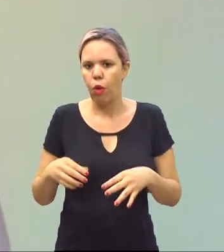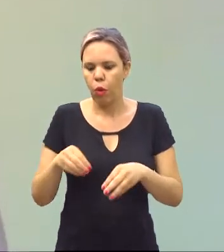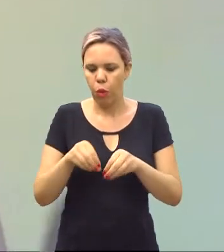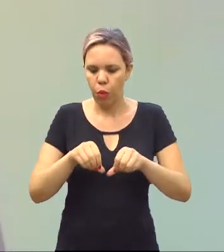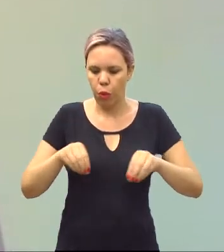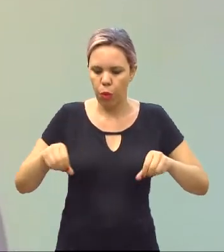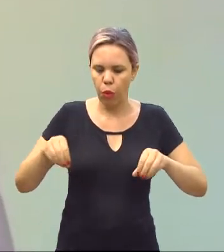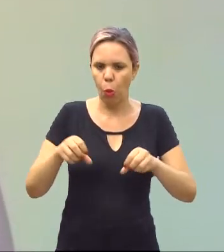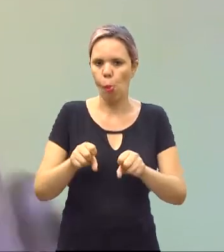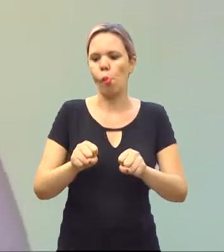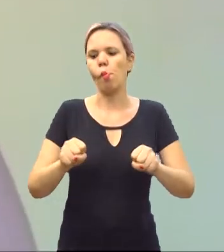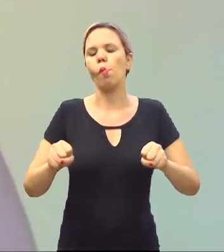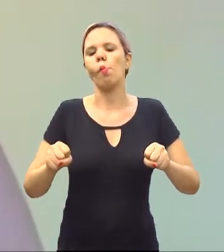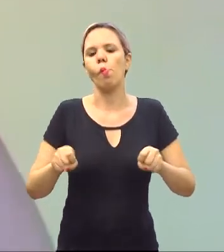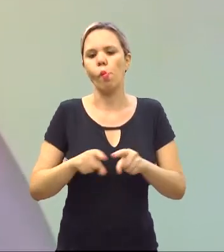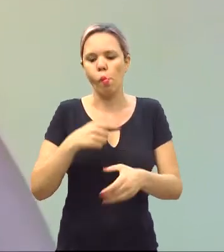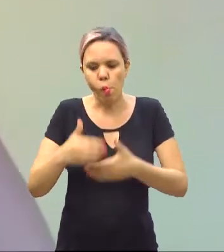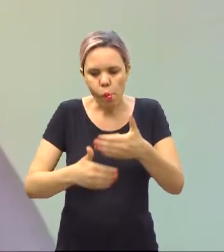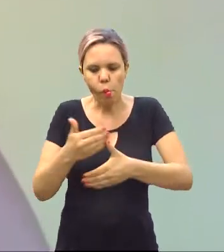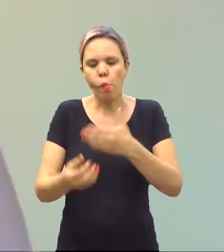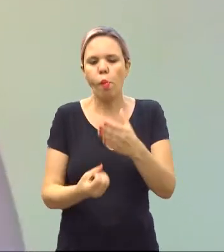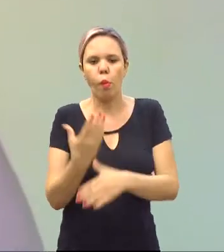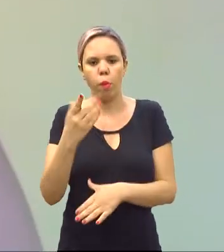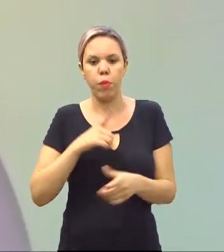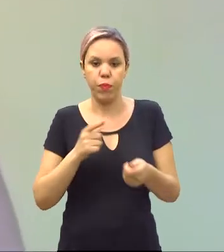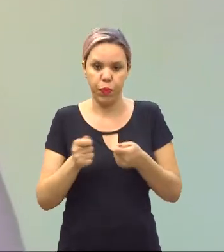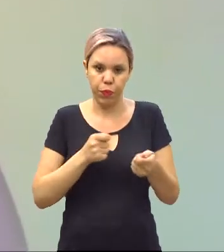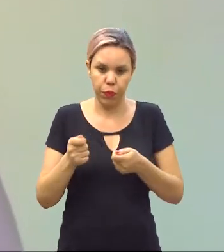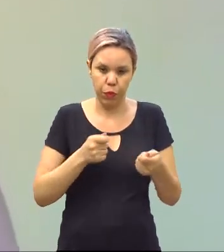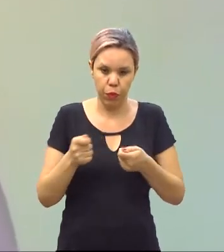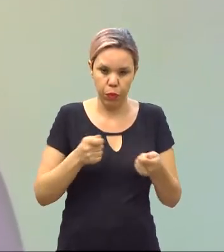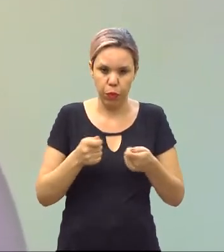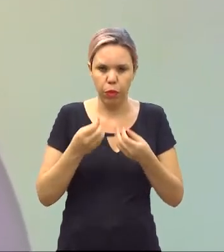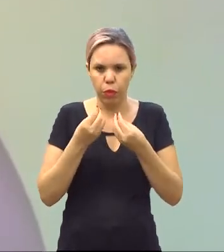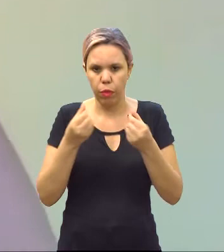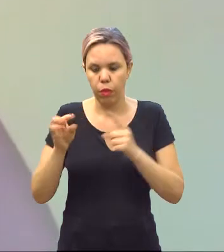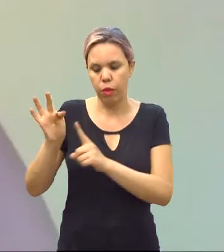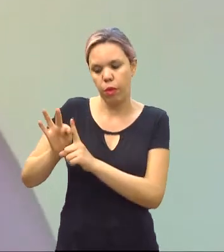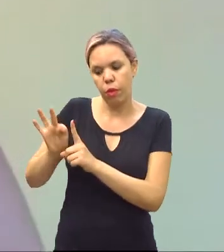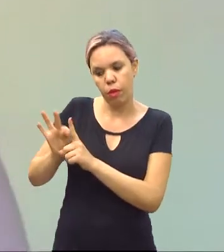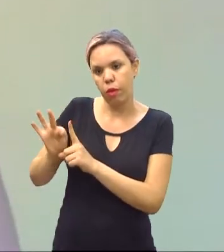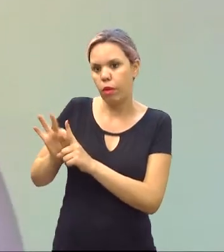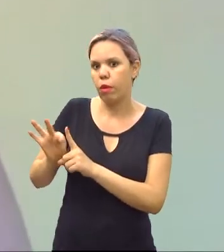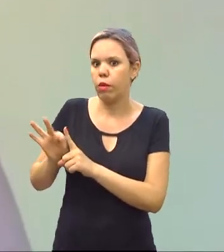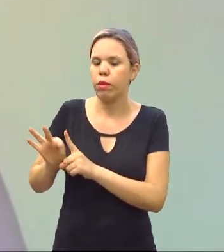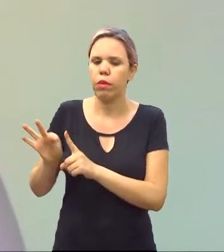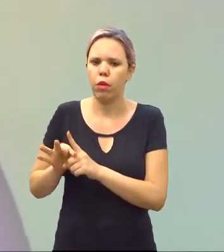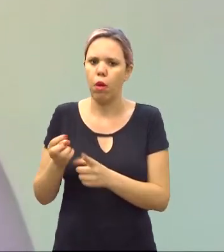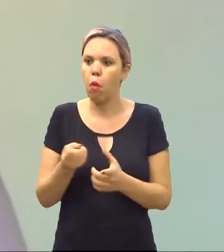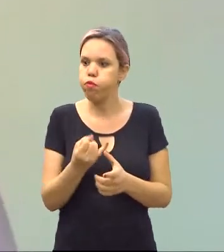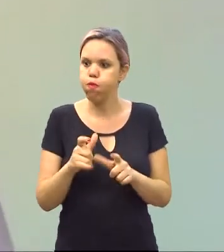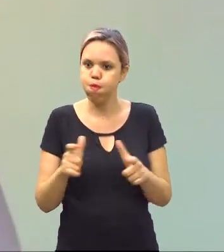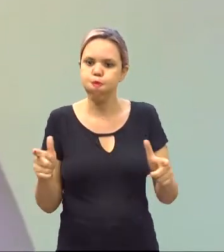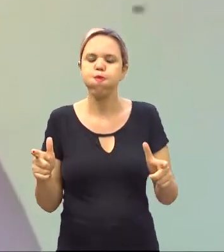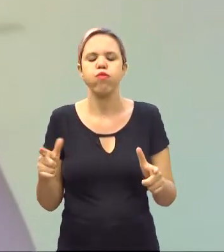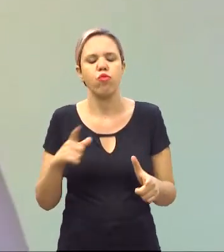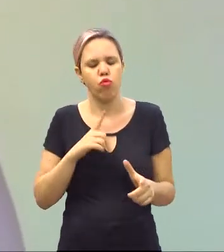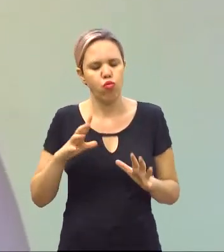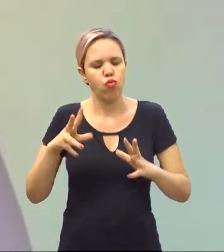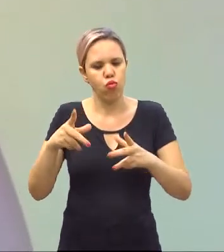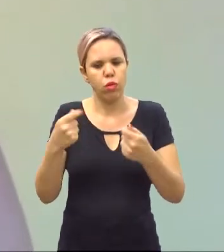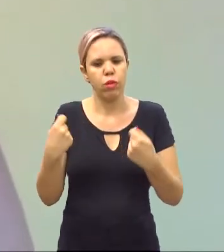úmida e seca para o processo acontecer. Você tem que ter um equilíbrio de umidade, temperatura, volume, tudo